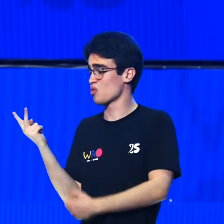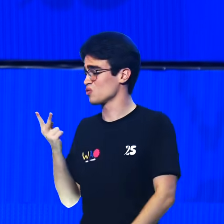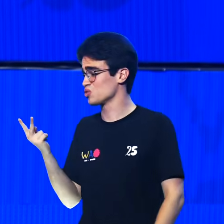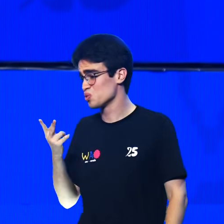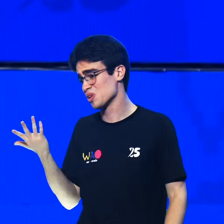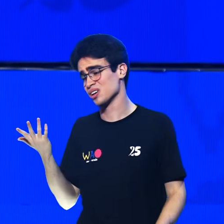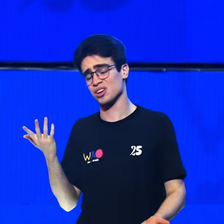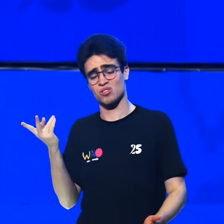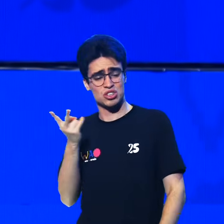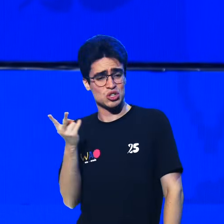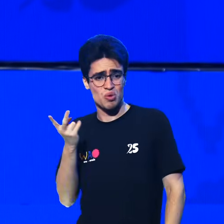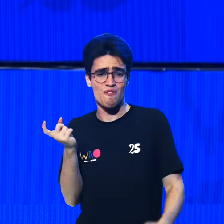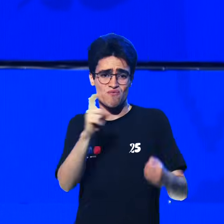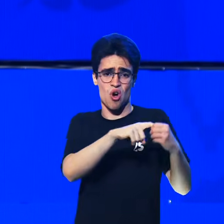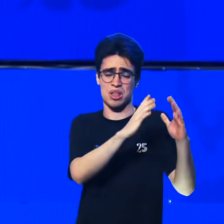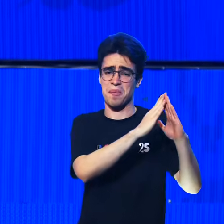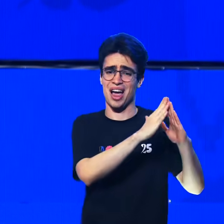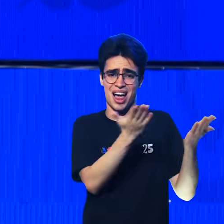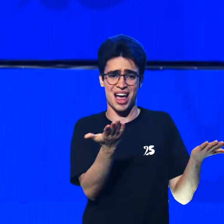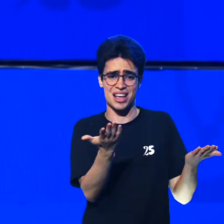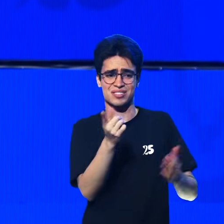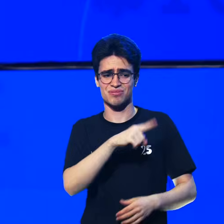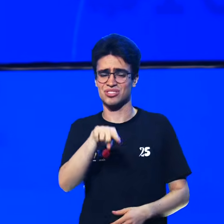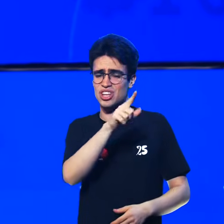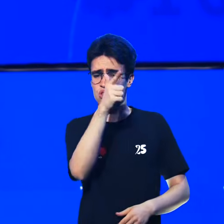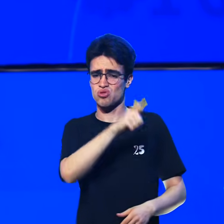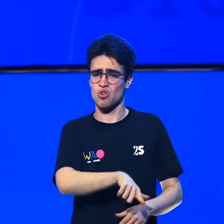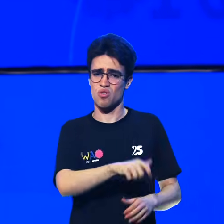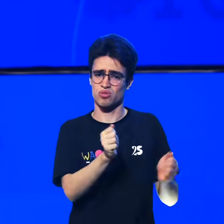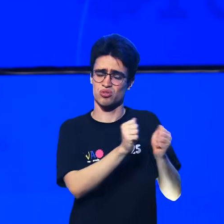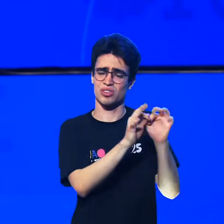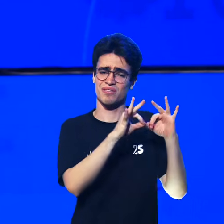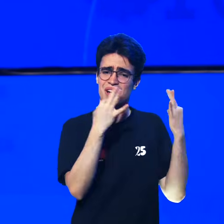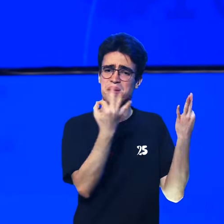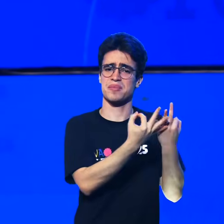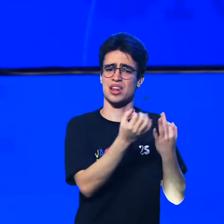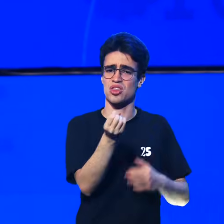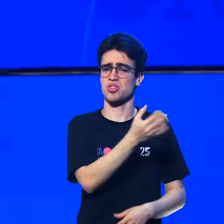suas casas. Reconstruam